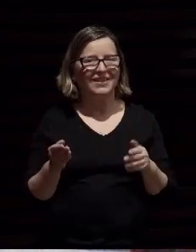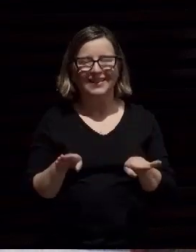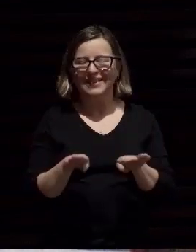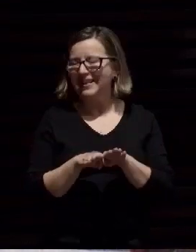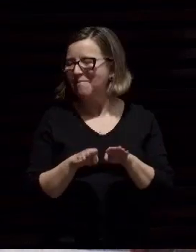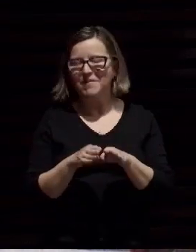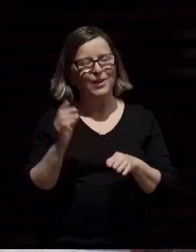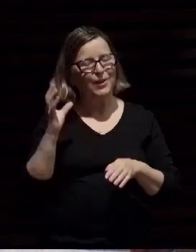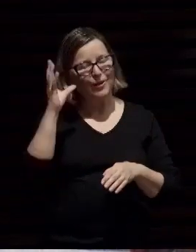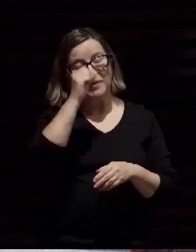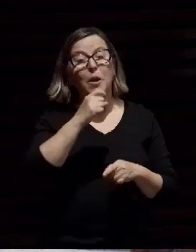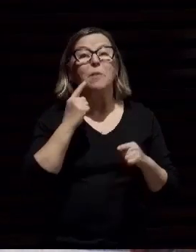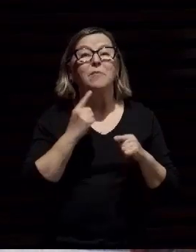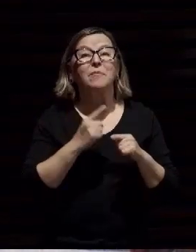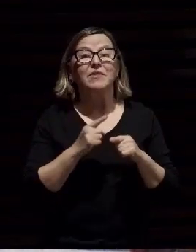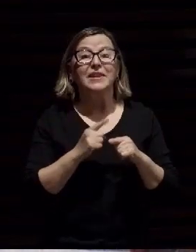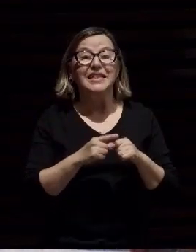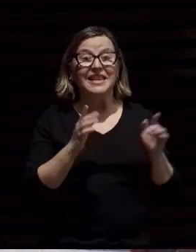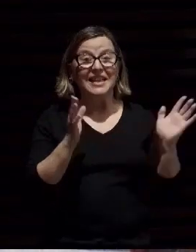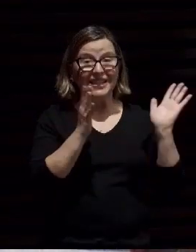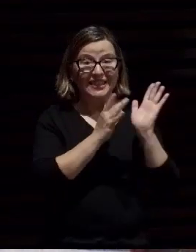morreu.